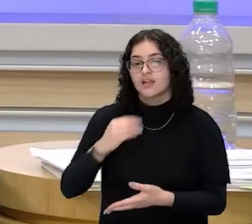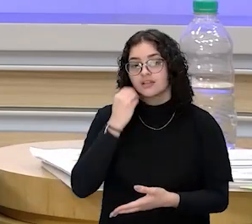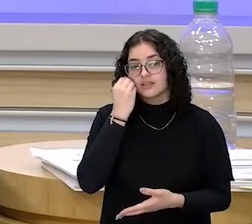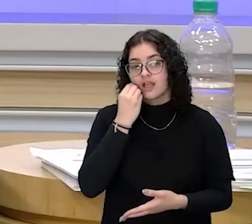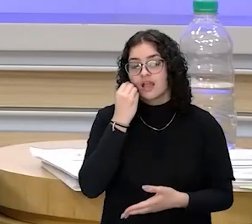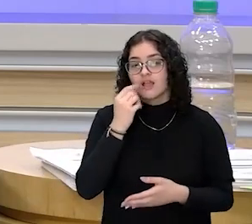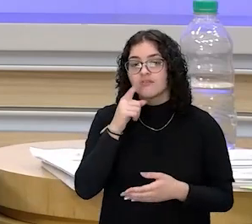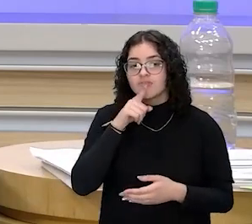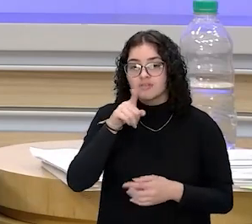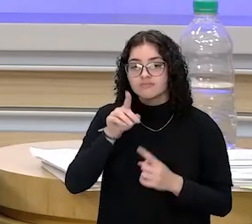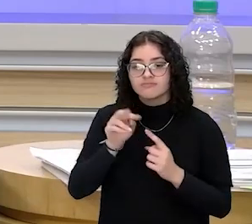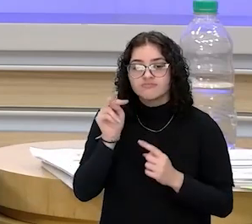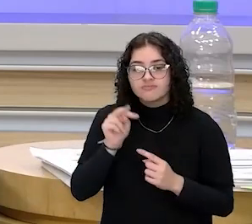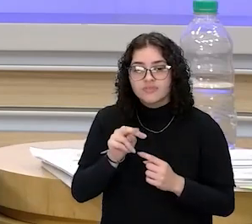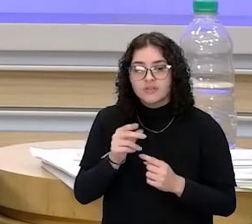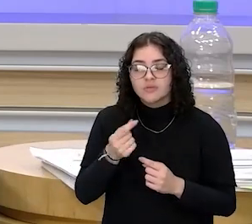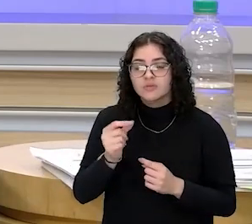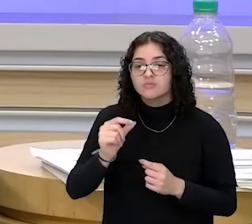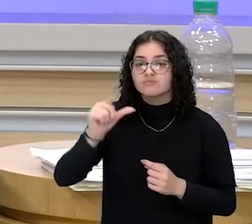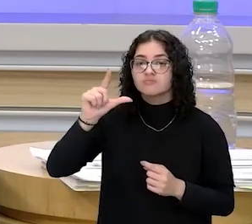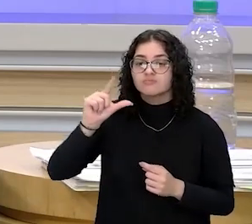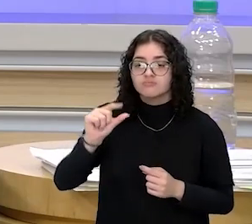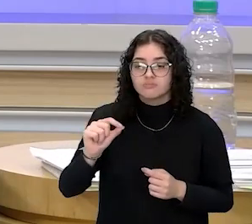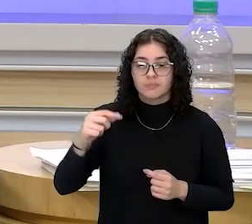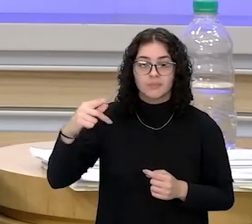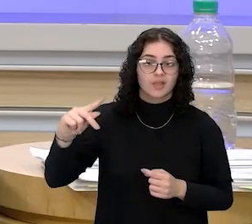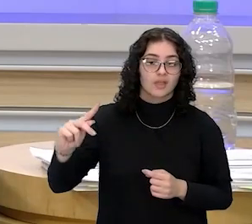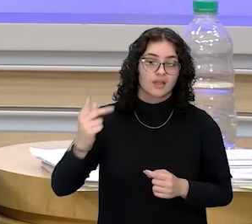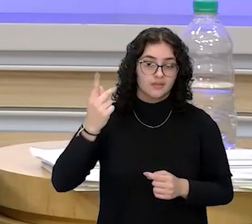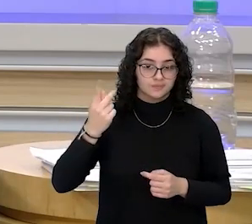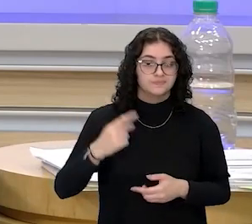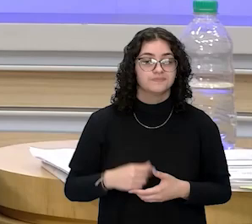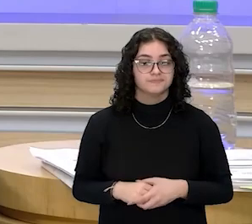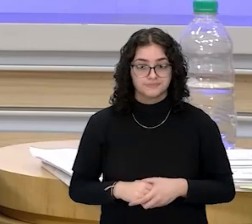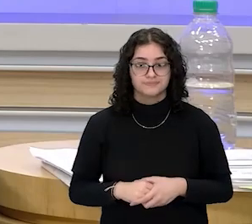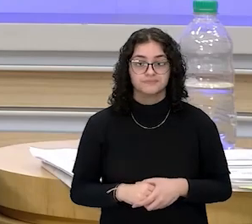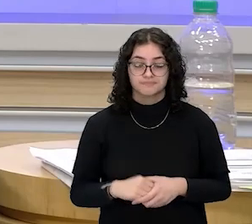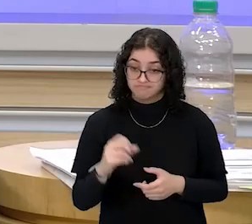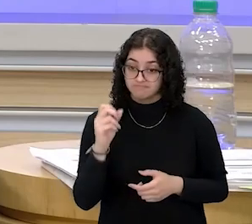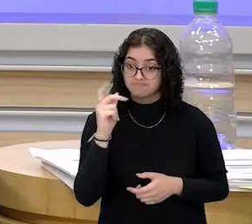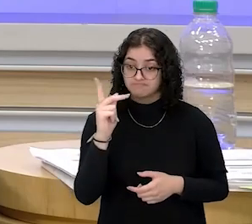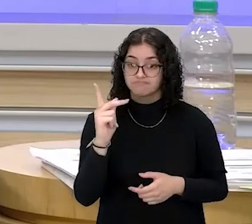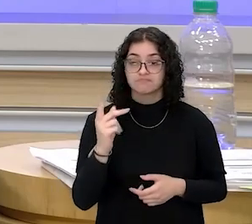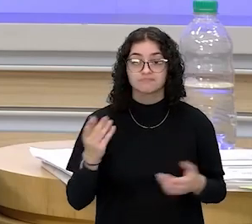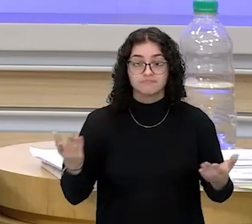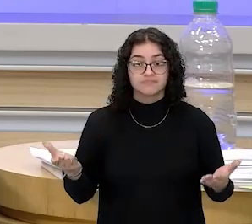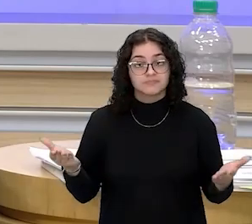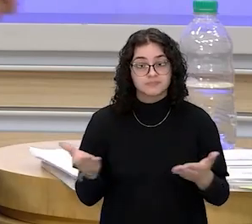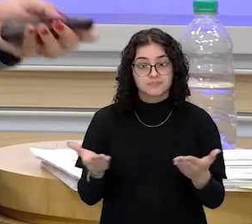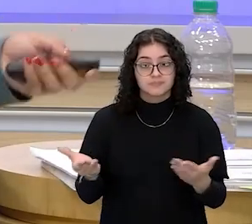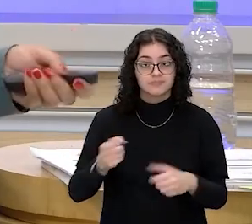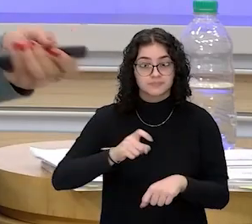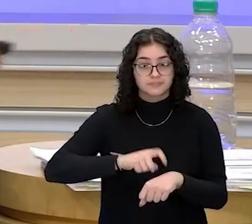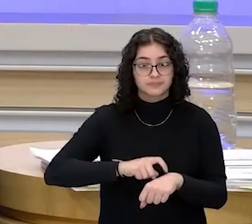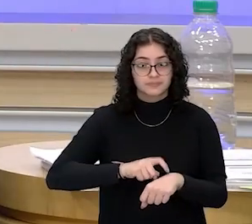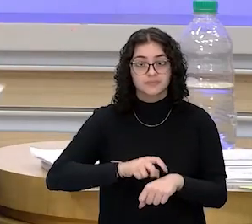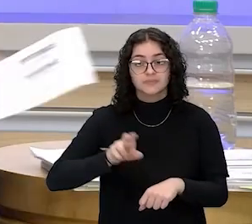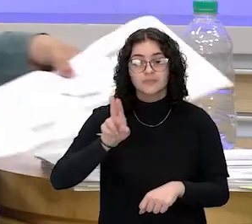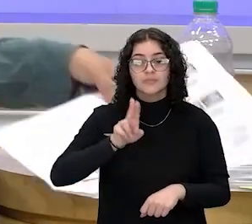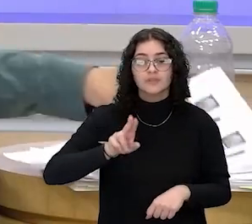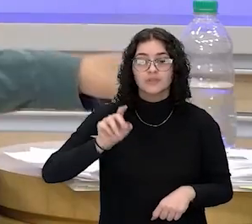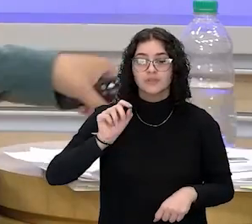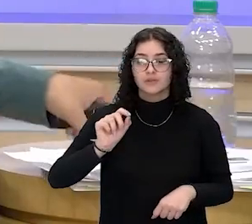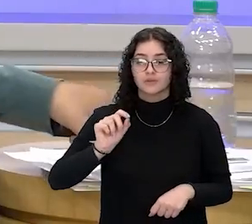medir o pH pode ser uma das questões aí para o desenvolvimento, tá certo? Agora, nesse momento, a gente vai usar